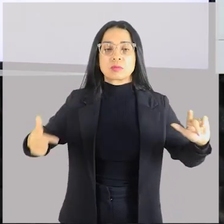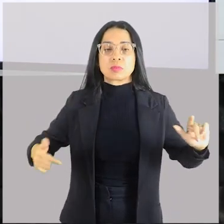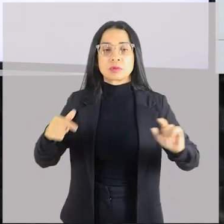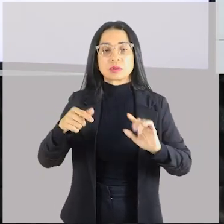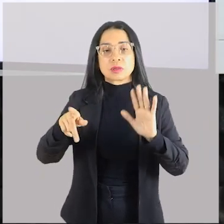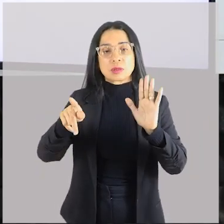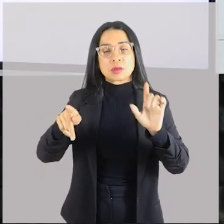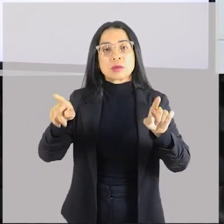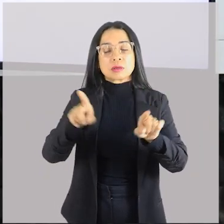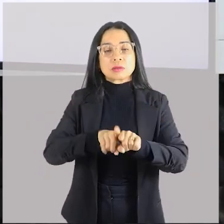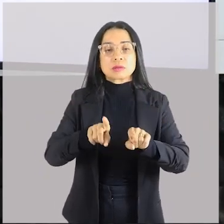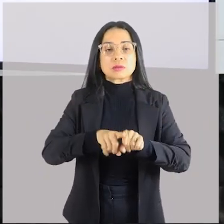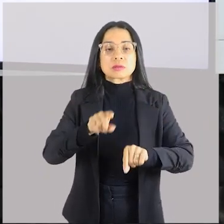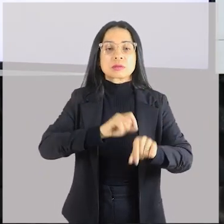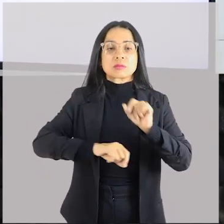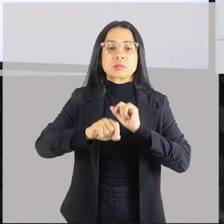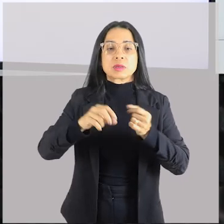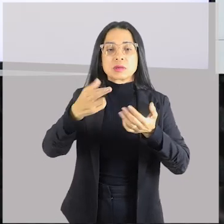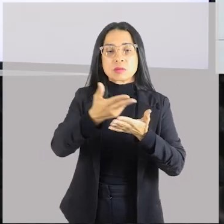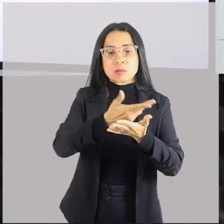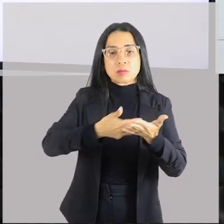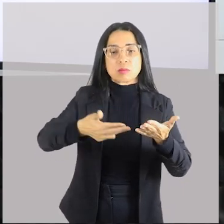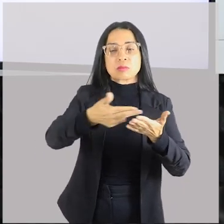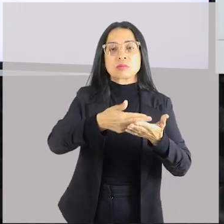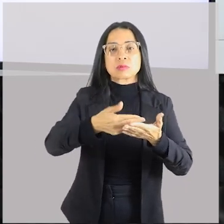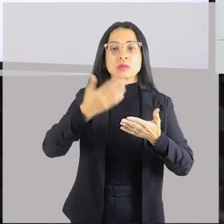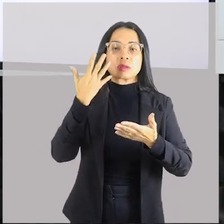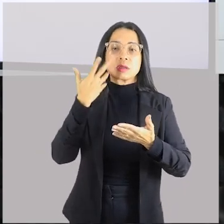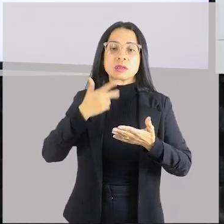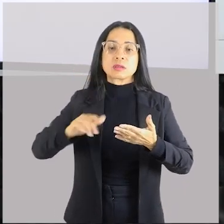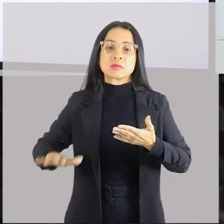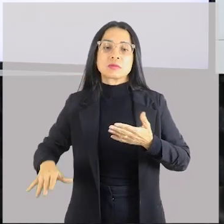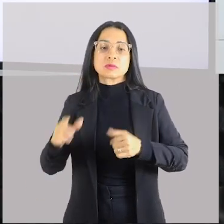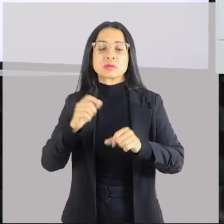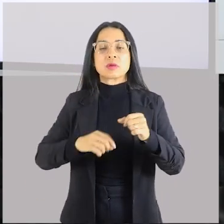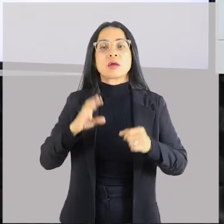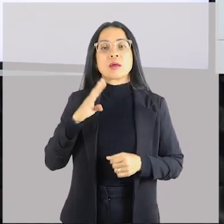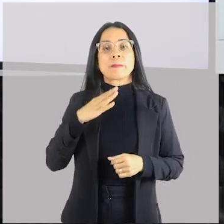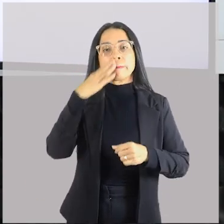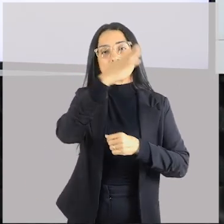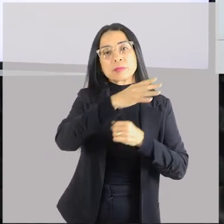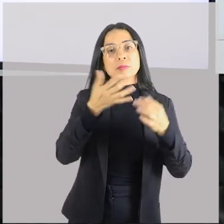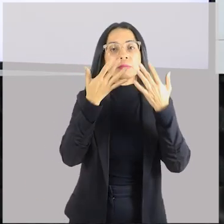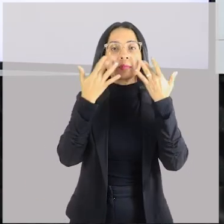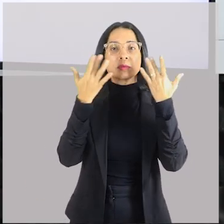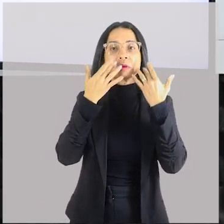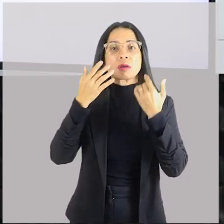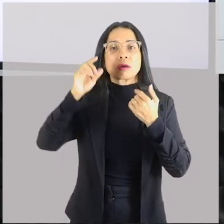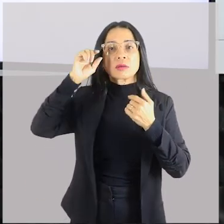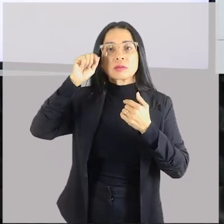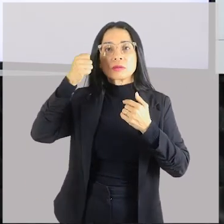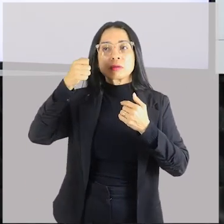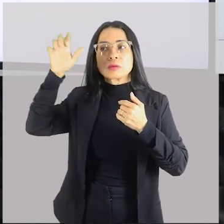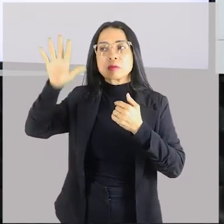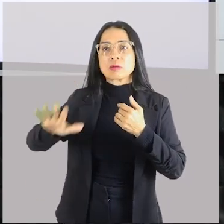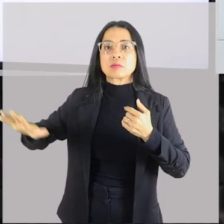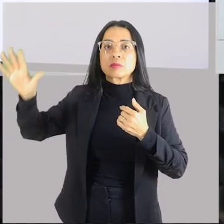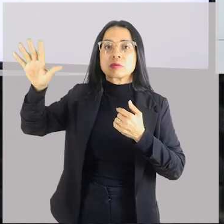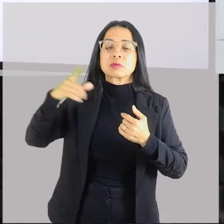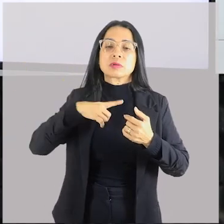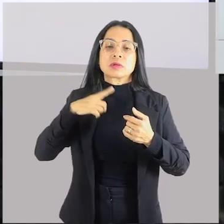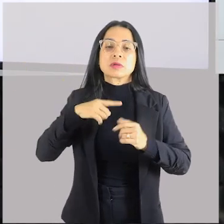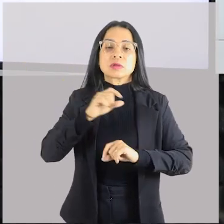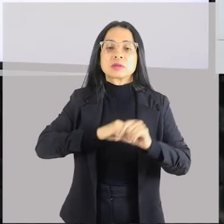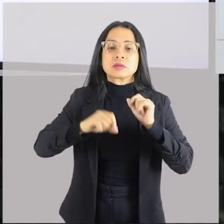além de tudo os desenhos infantis e principalmente a arte africana Pois é a arte africana que tinha